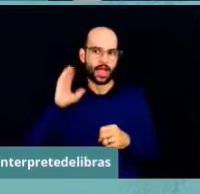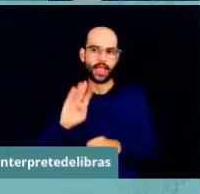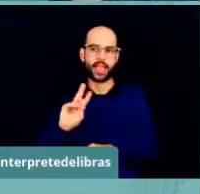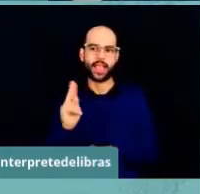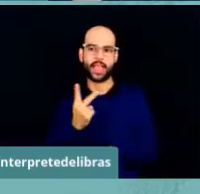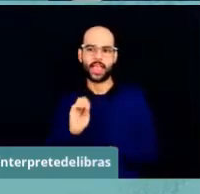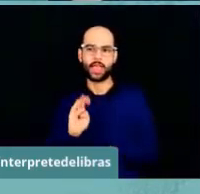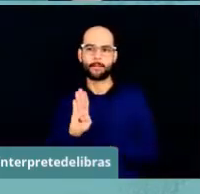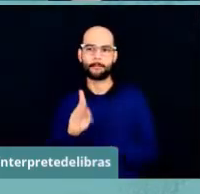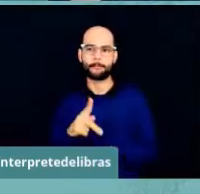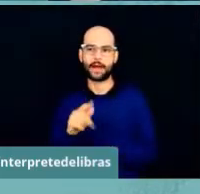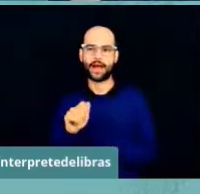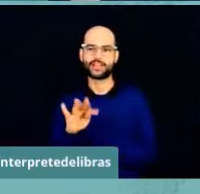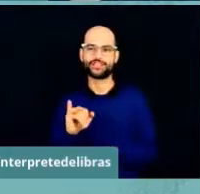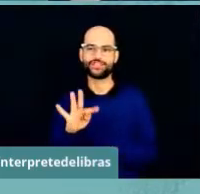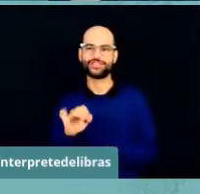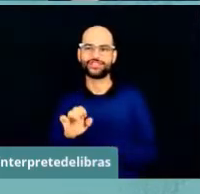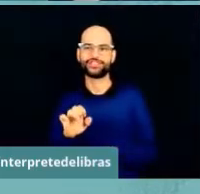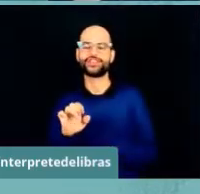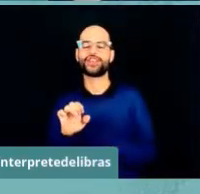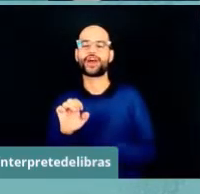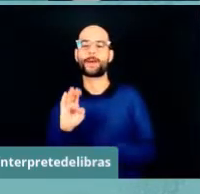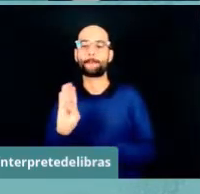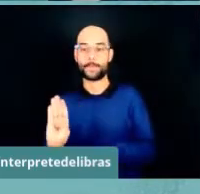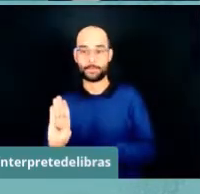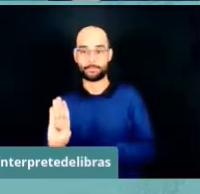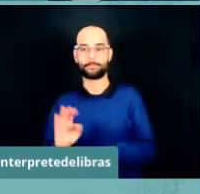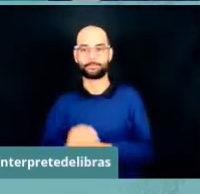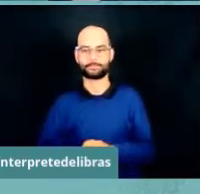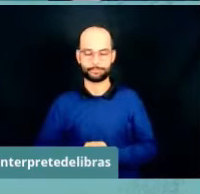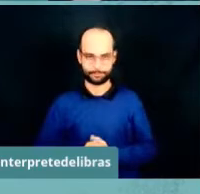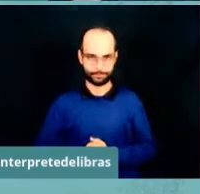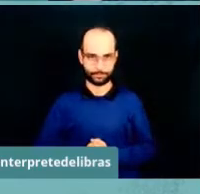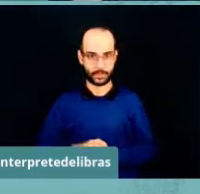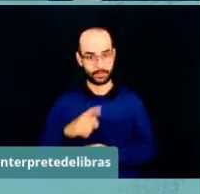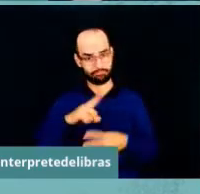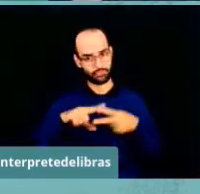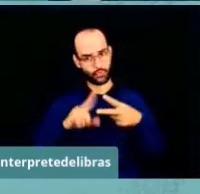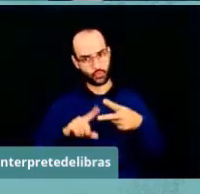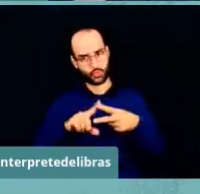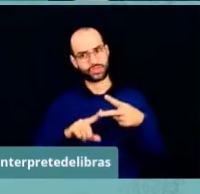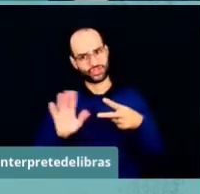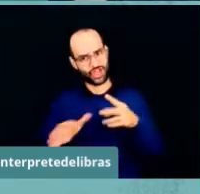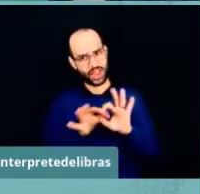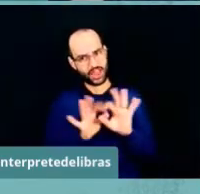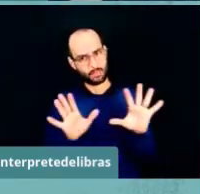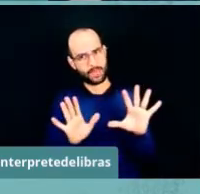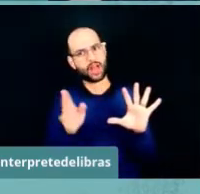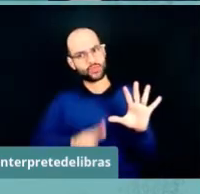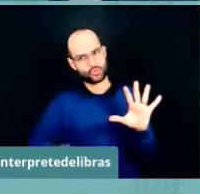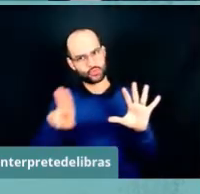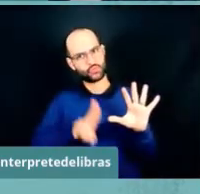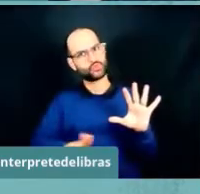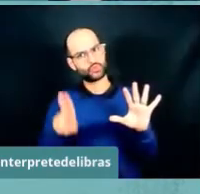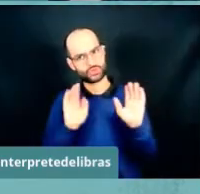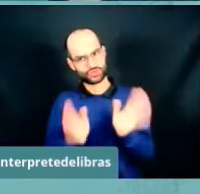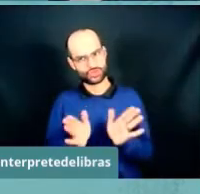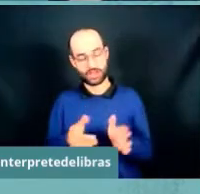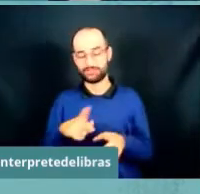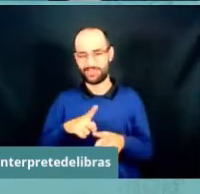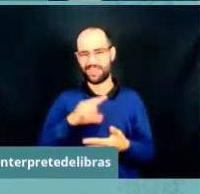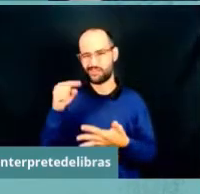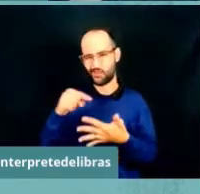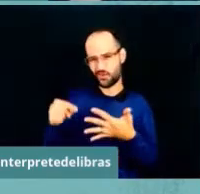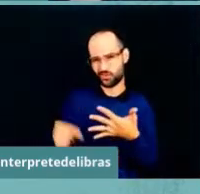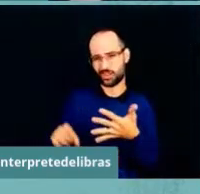Vacinas que usam partículas virais, a gente tem 2 em desenvolvimento, já liberadas. A gente tem outras vacinas que eu não coloquei aqui, mas que não